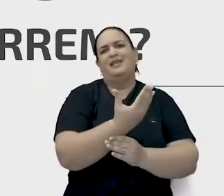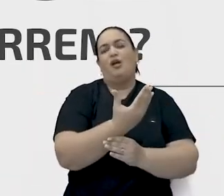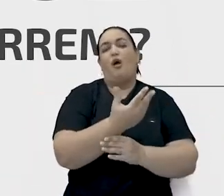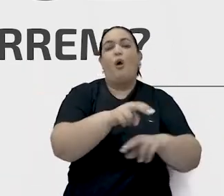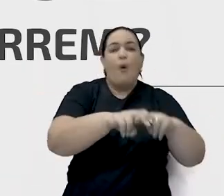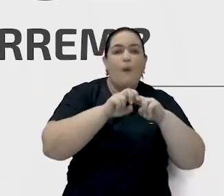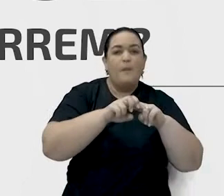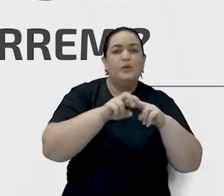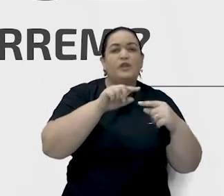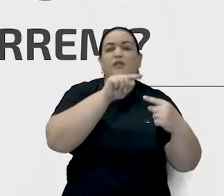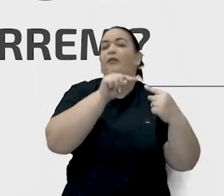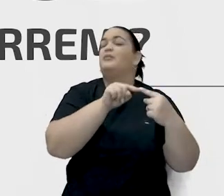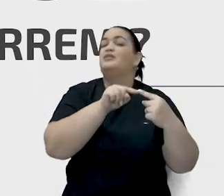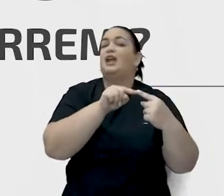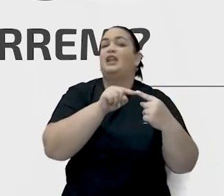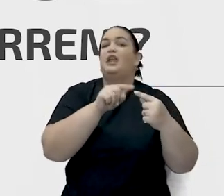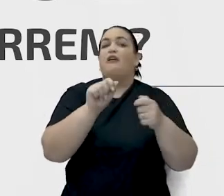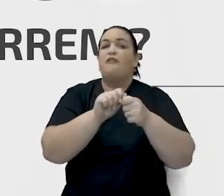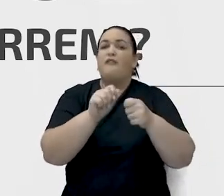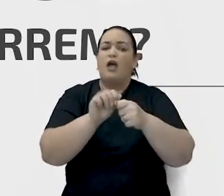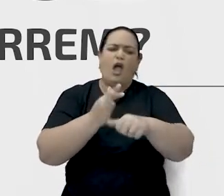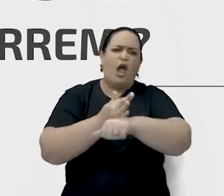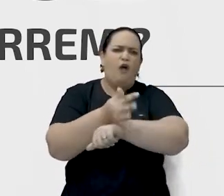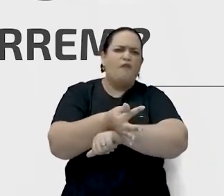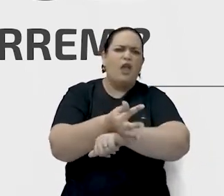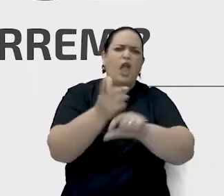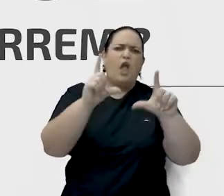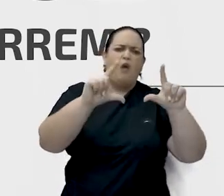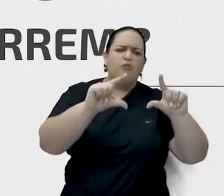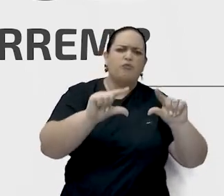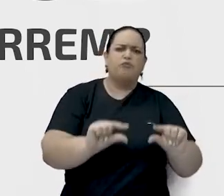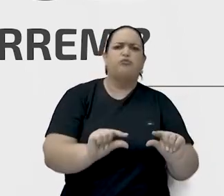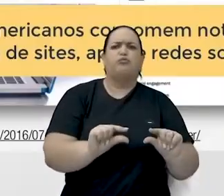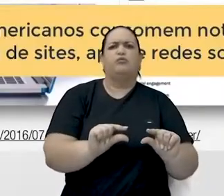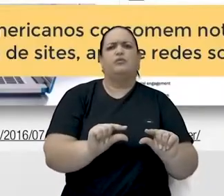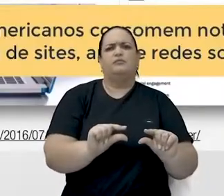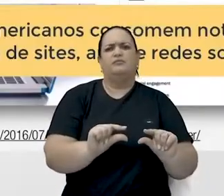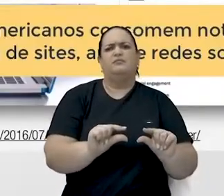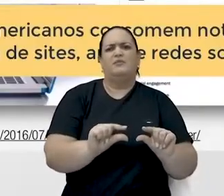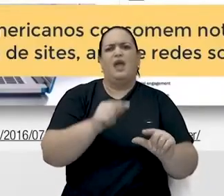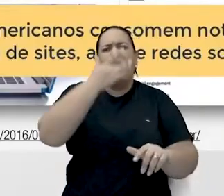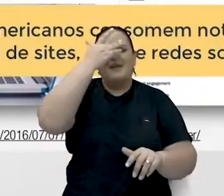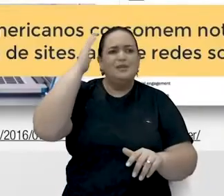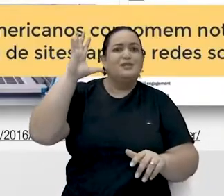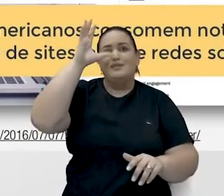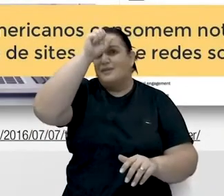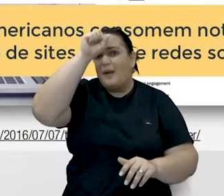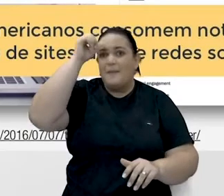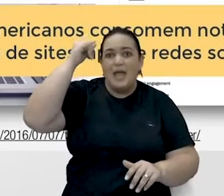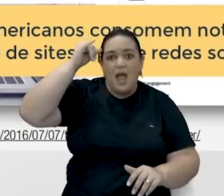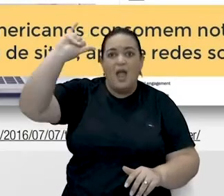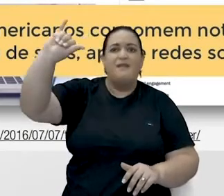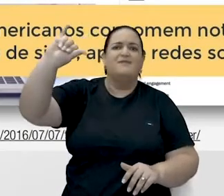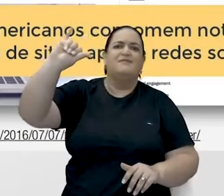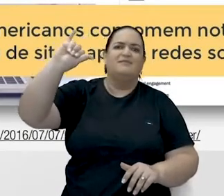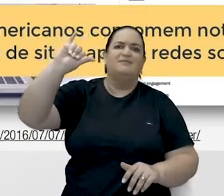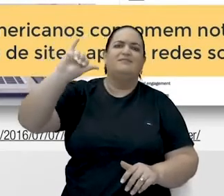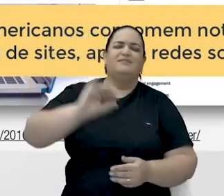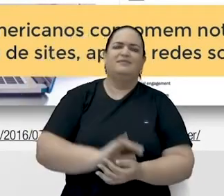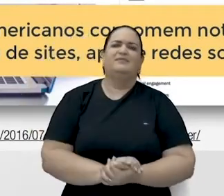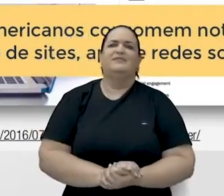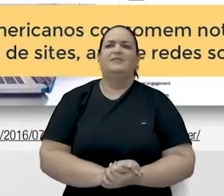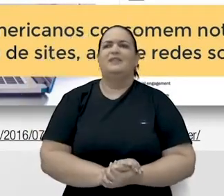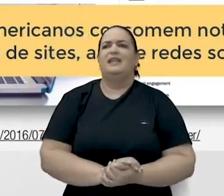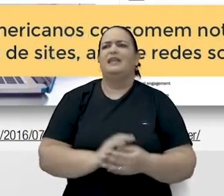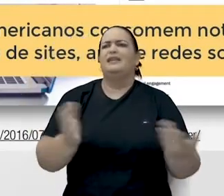reduzido, causando assim o que a gente define como destaque de cenários. Ou